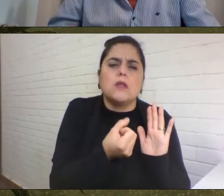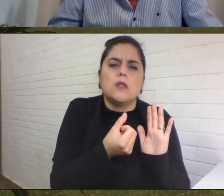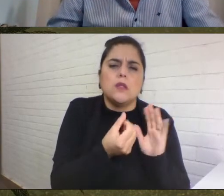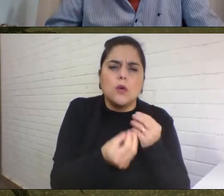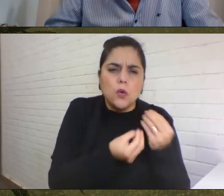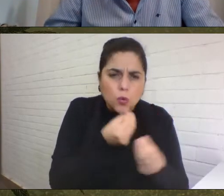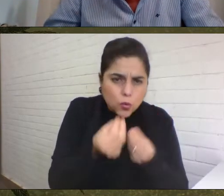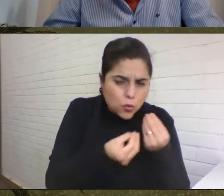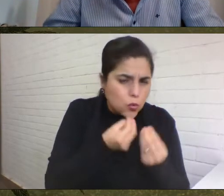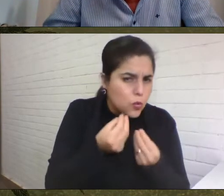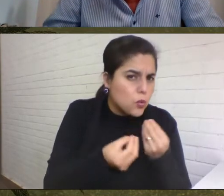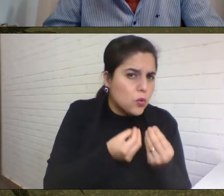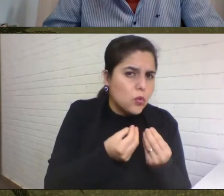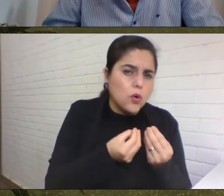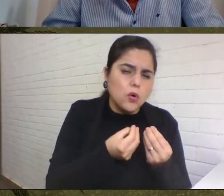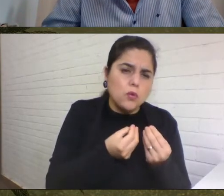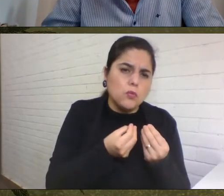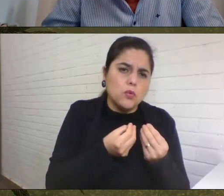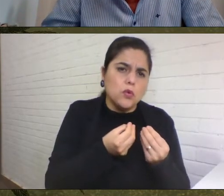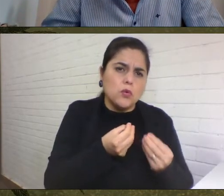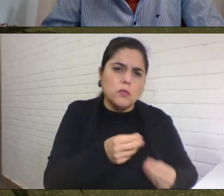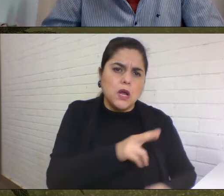para fins não médicos.